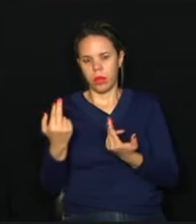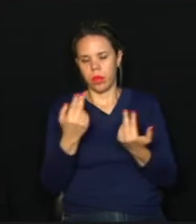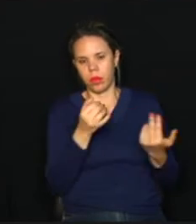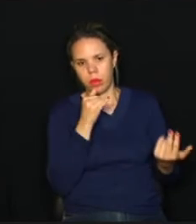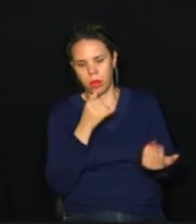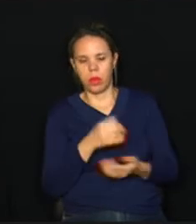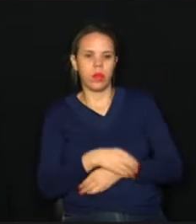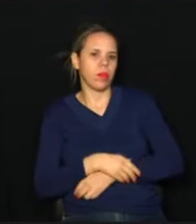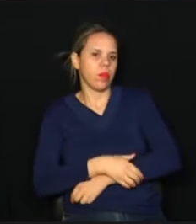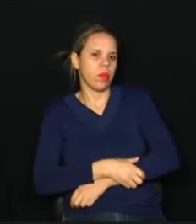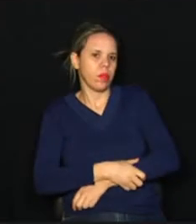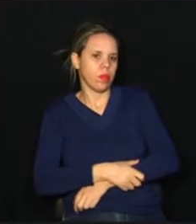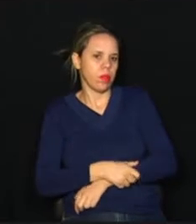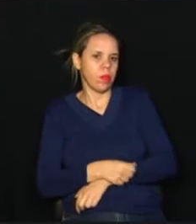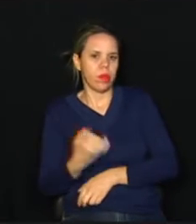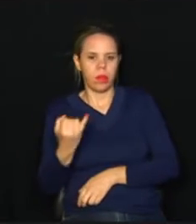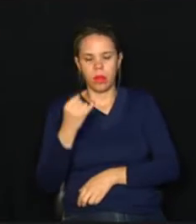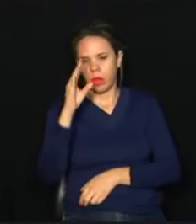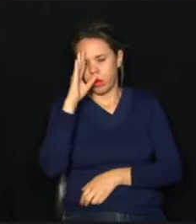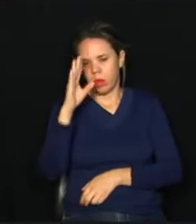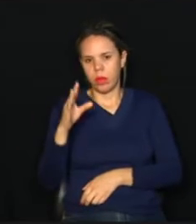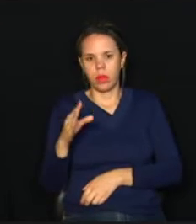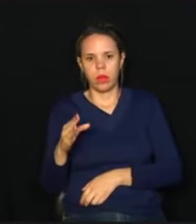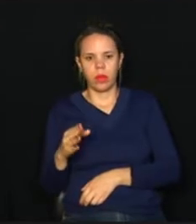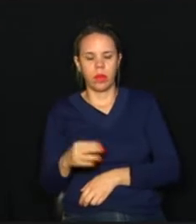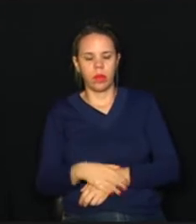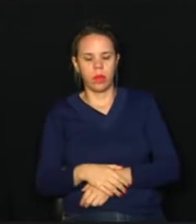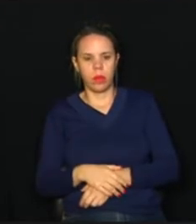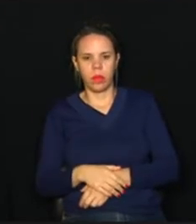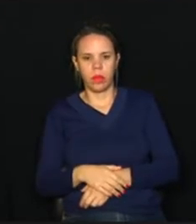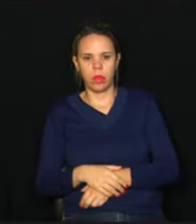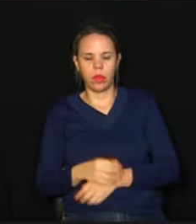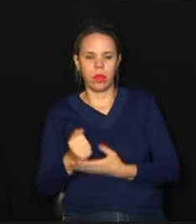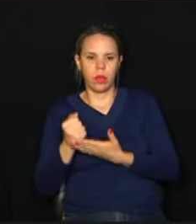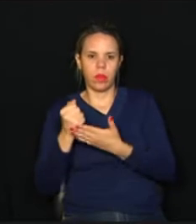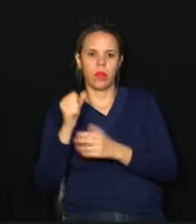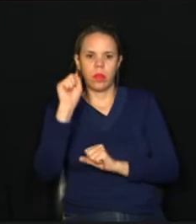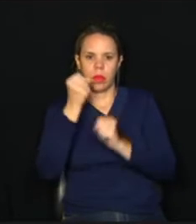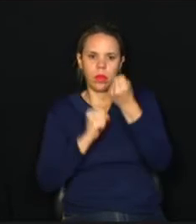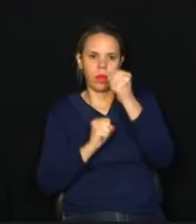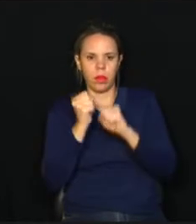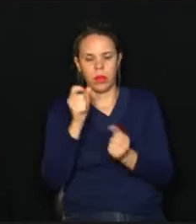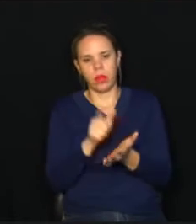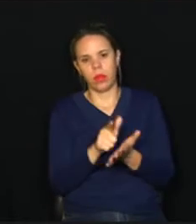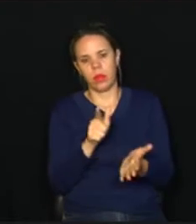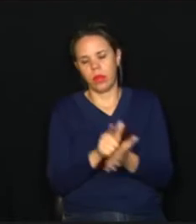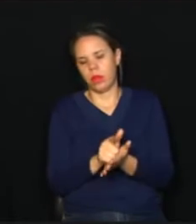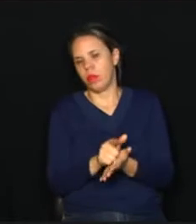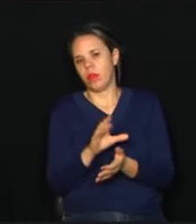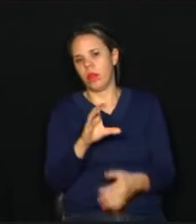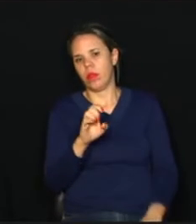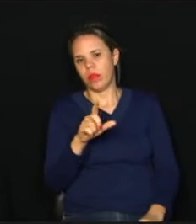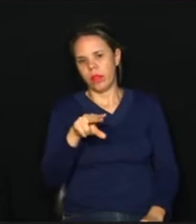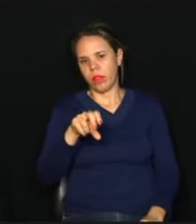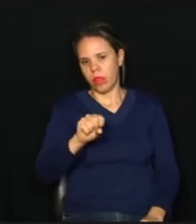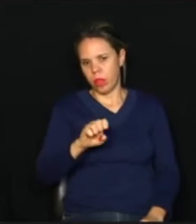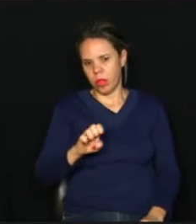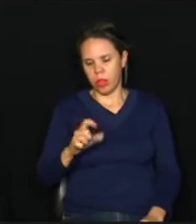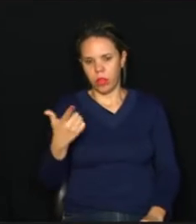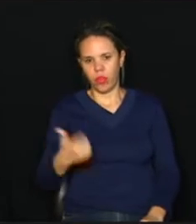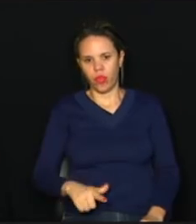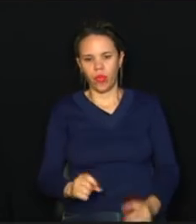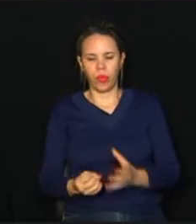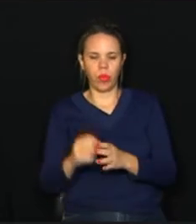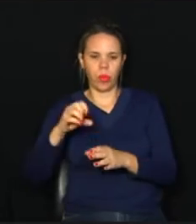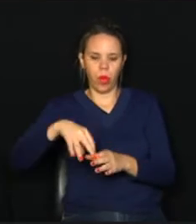como uma peça importante para servir as indústrias de papel e celulose de novo, né? Plantios de